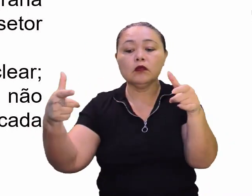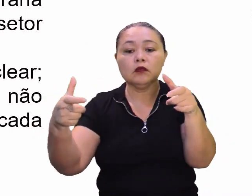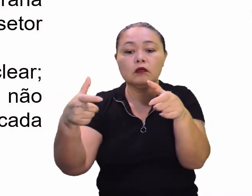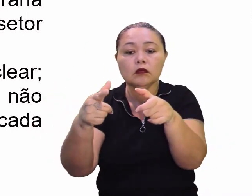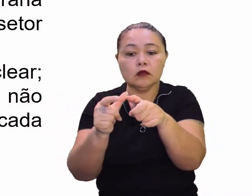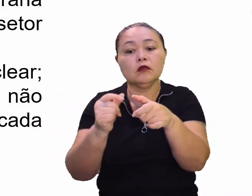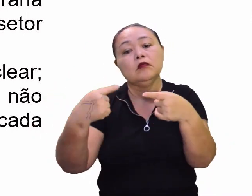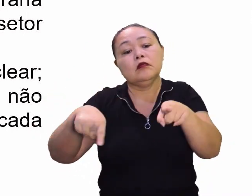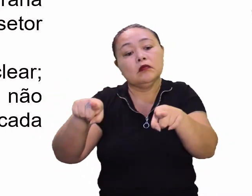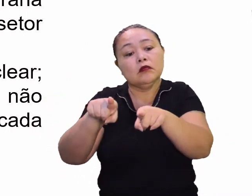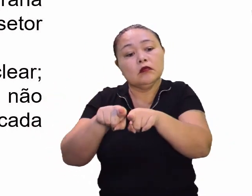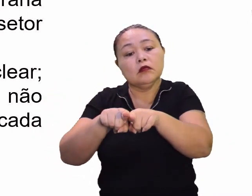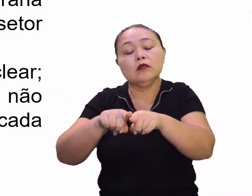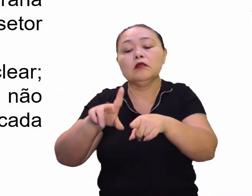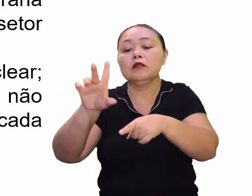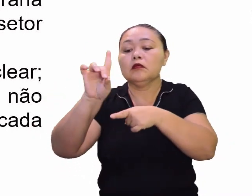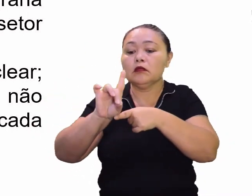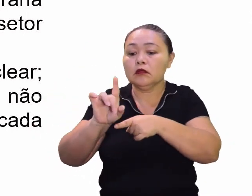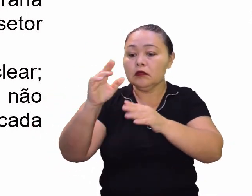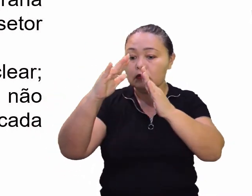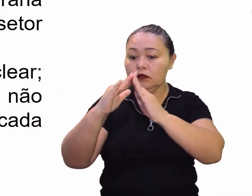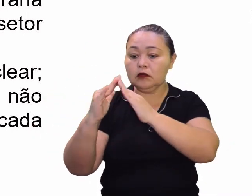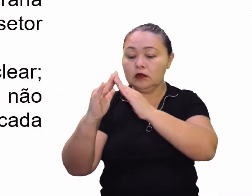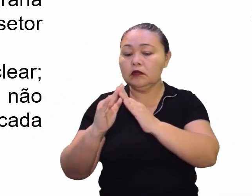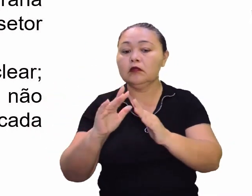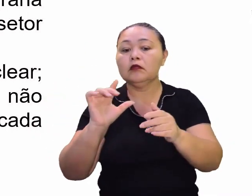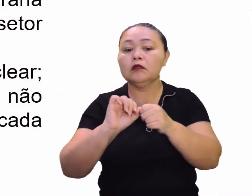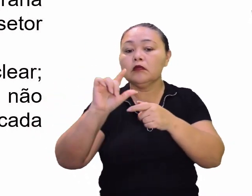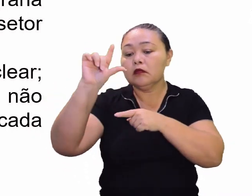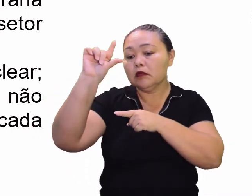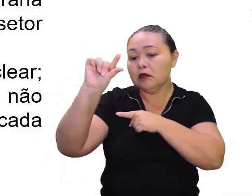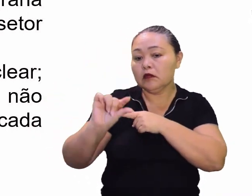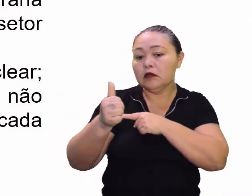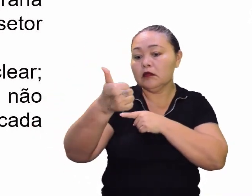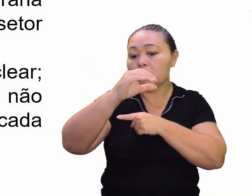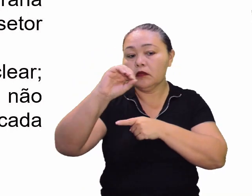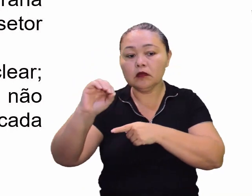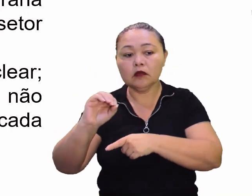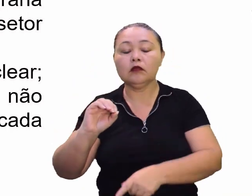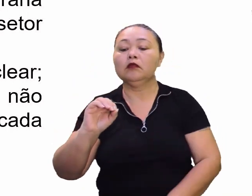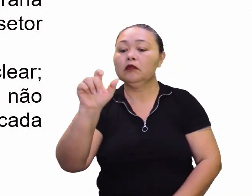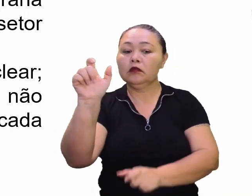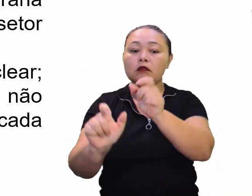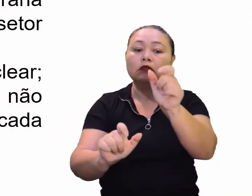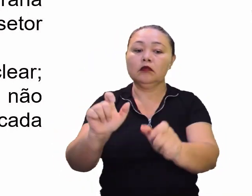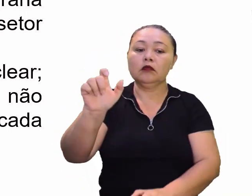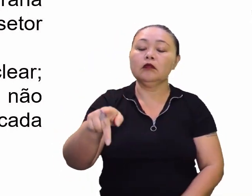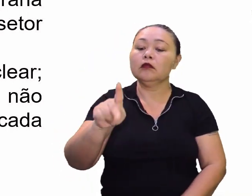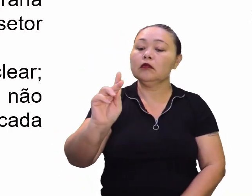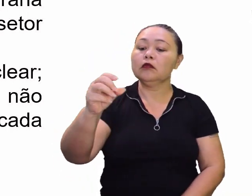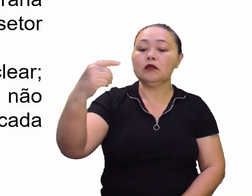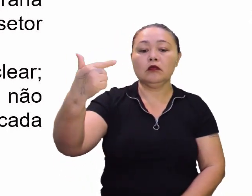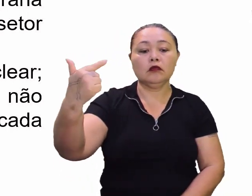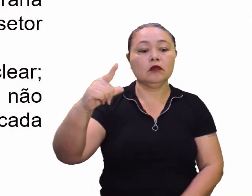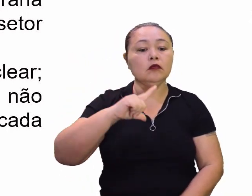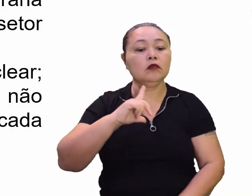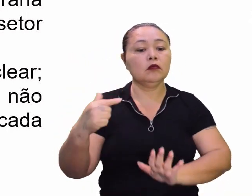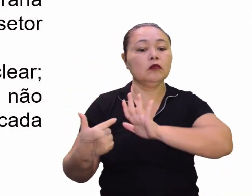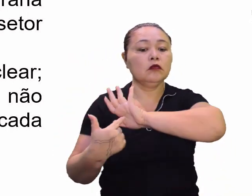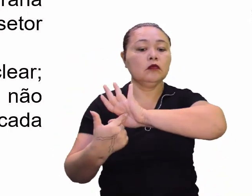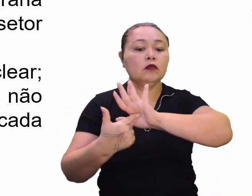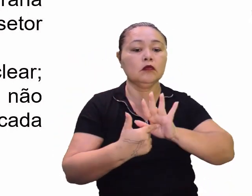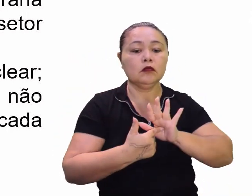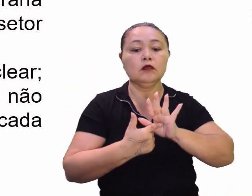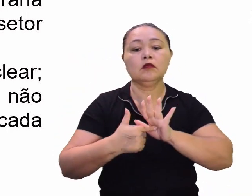povoado, já que tem uma baixa densidade demográfica inferior a 100 habitantes por quilômetro quadrado. 2. Apresenta